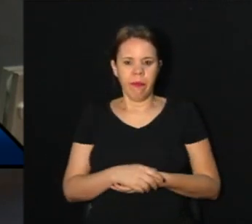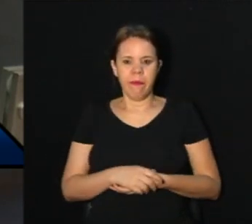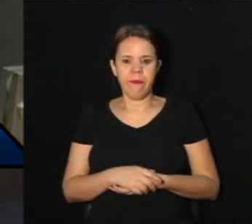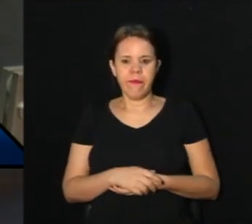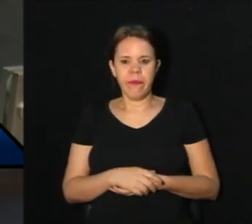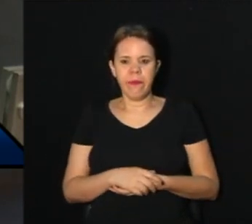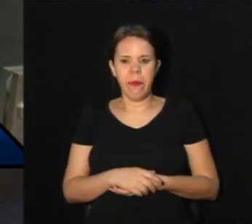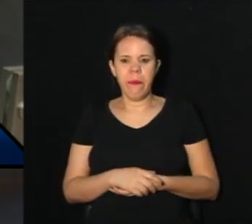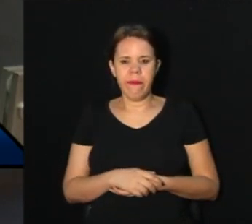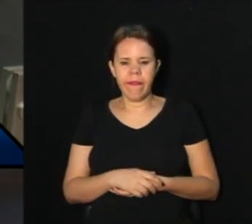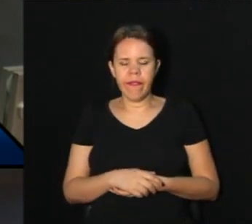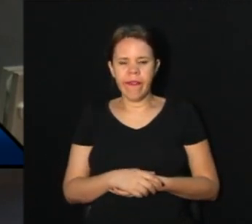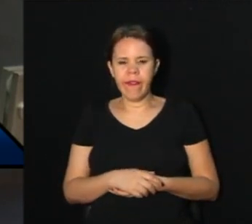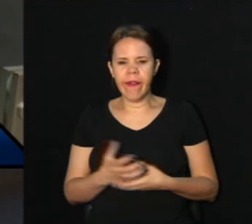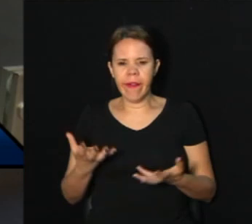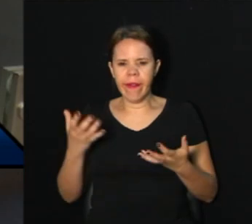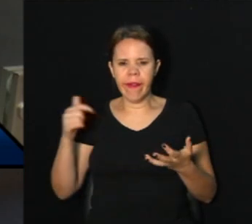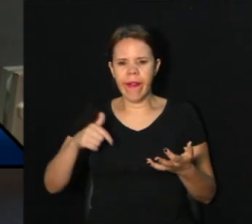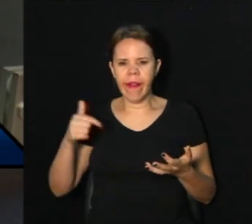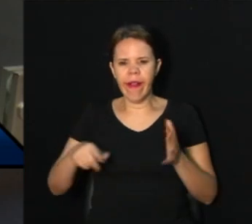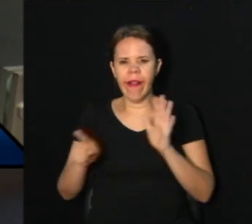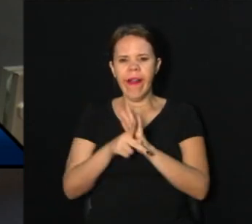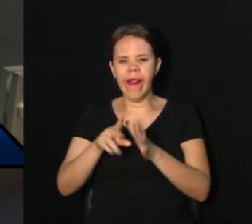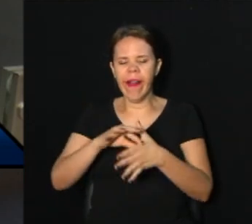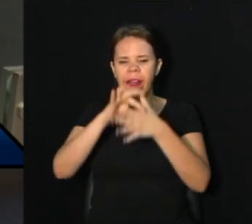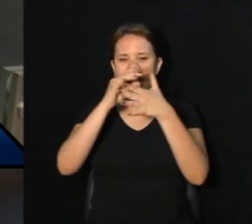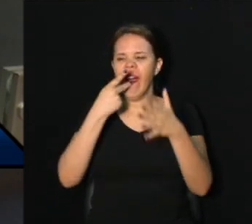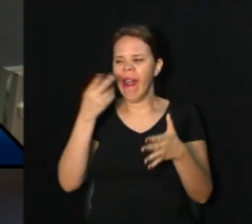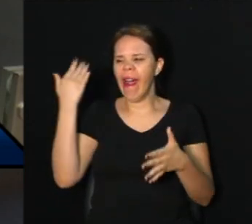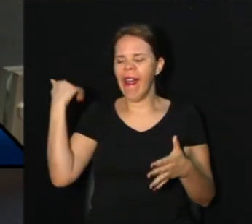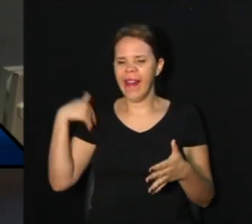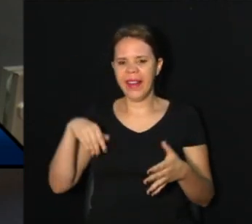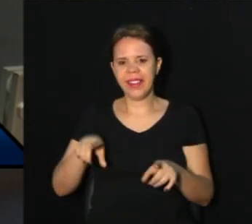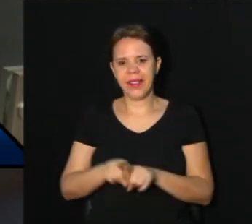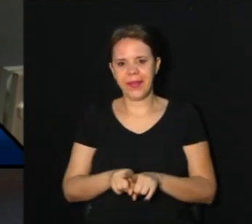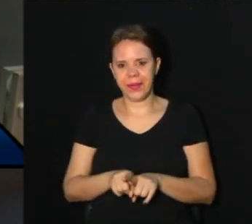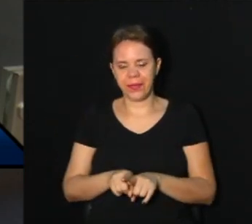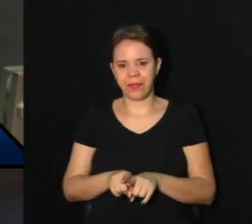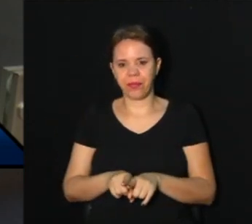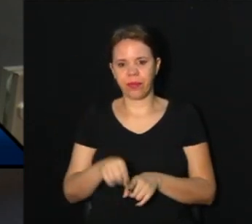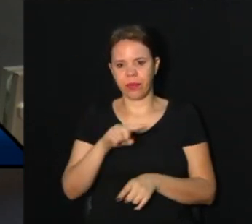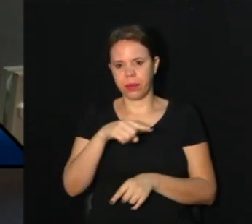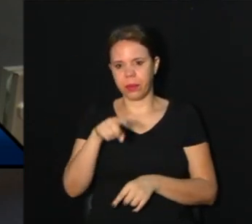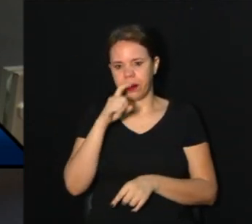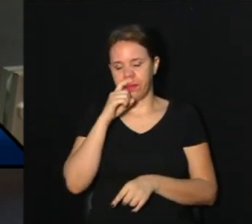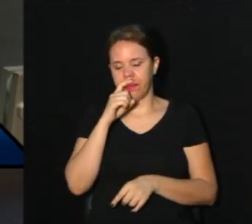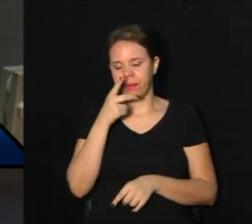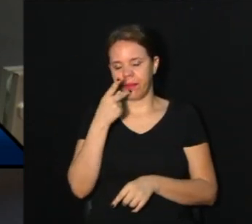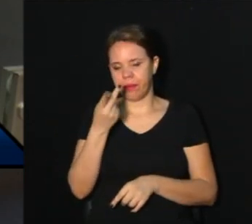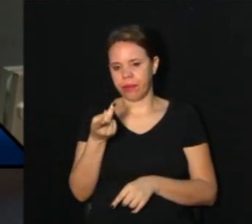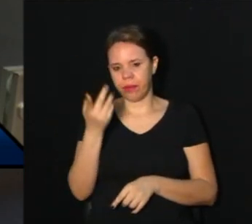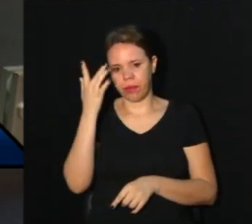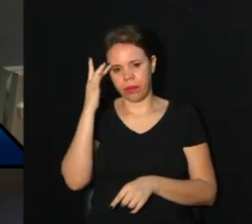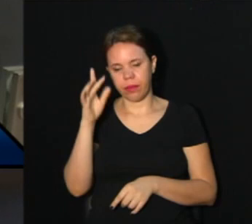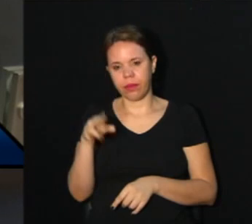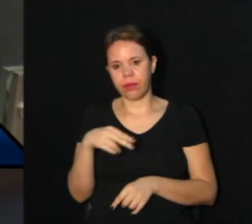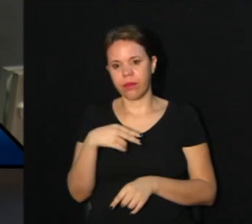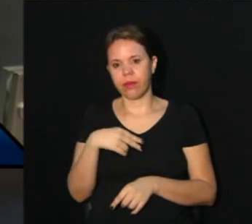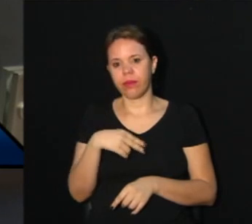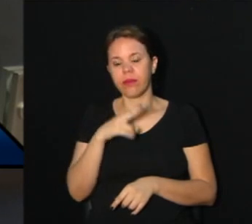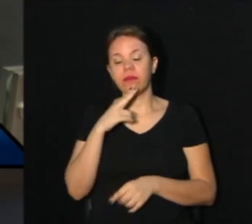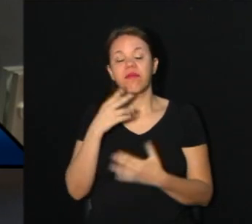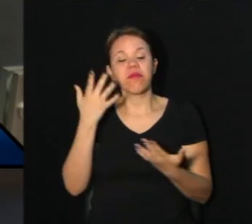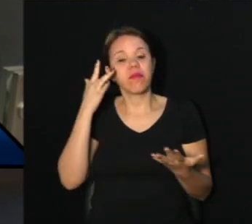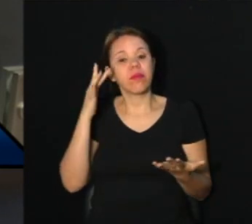Mas eu quero aqui, como o próprio líder disse, o próprio Zé Carlos, eu não sei as palavras do Nelson, mas nós vamos